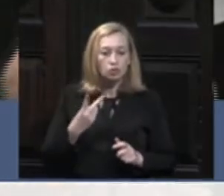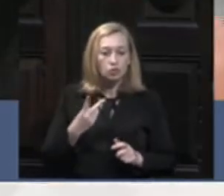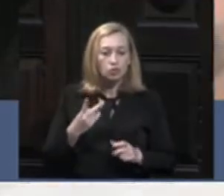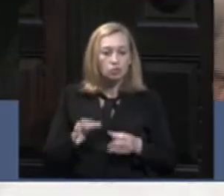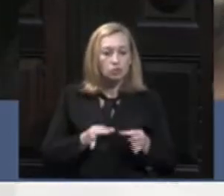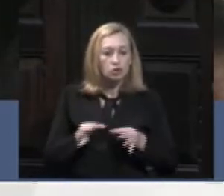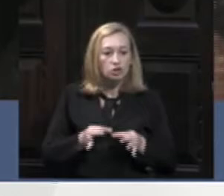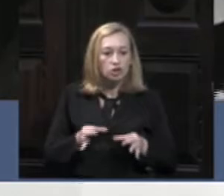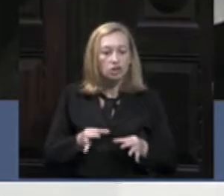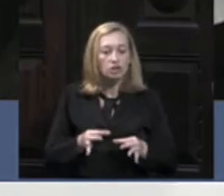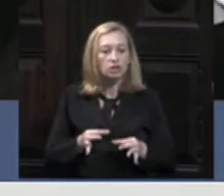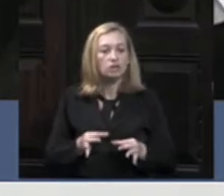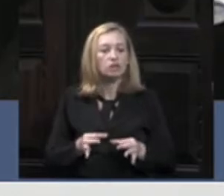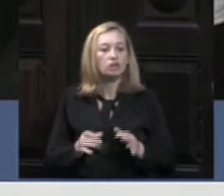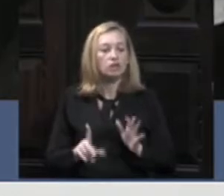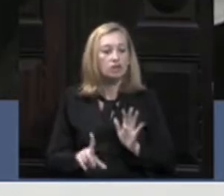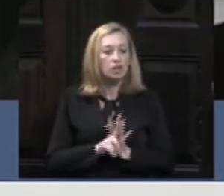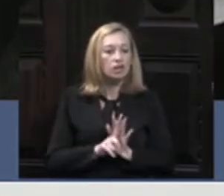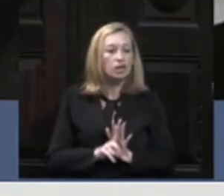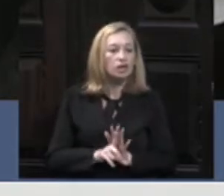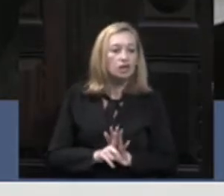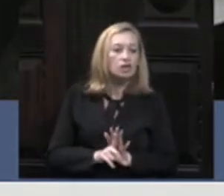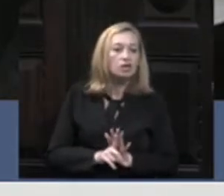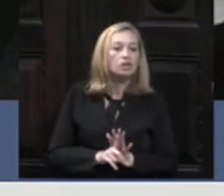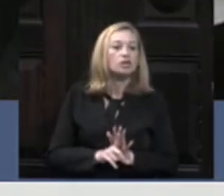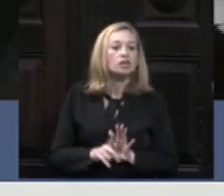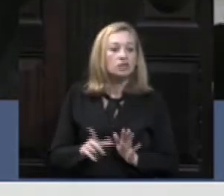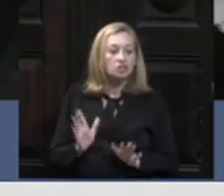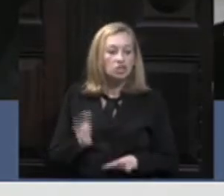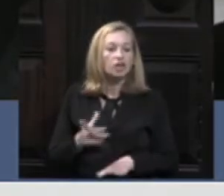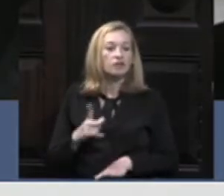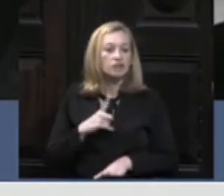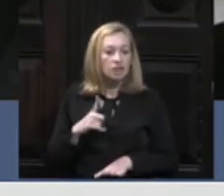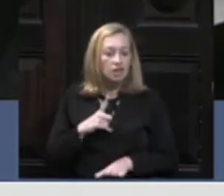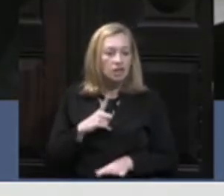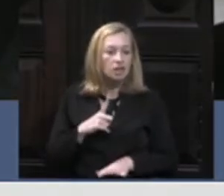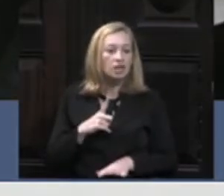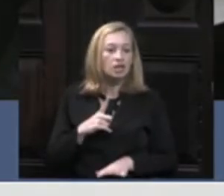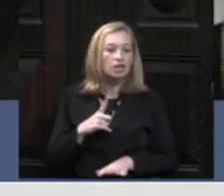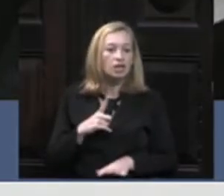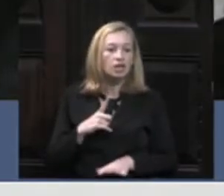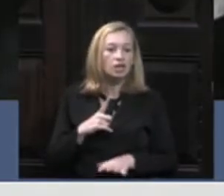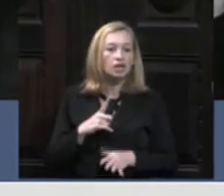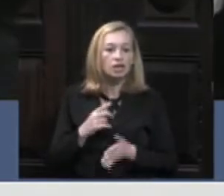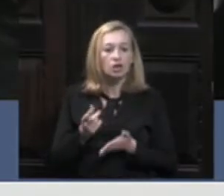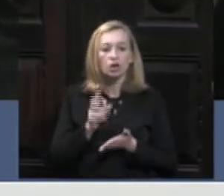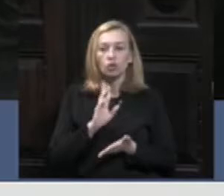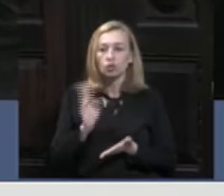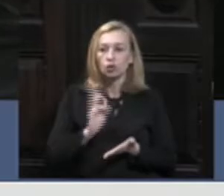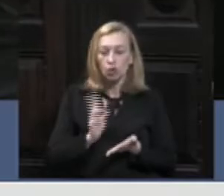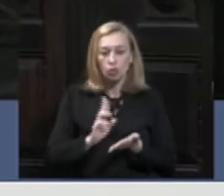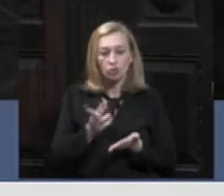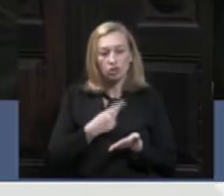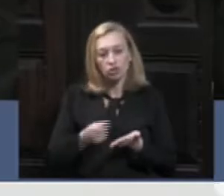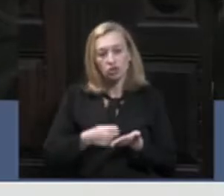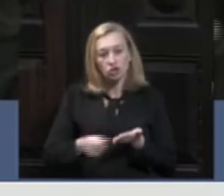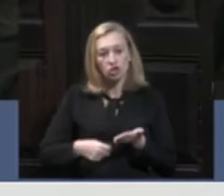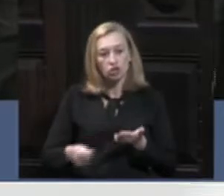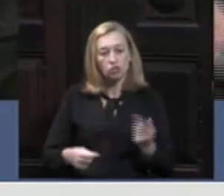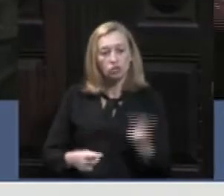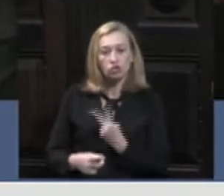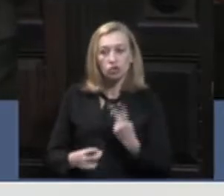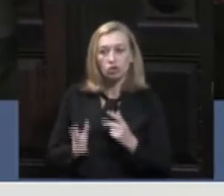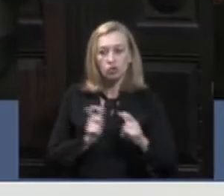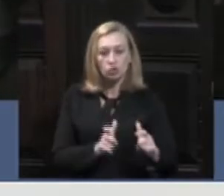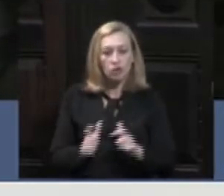que através da AGETRANSP já haja o cadastro de moradores dessas 2 localidades que eu gostaria de